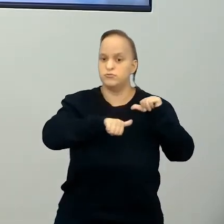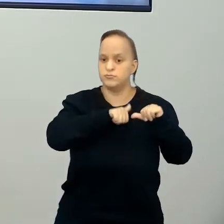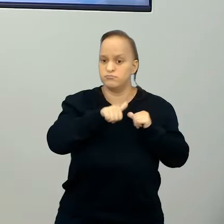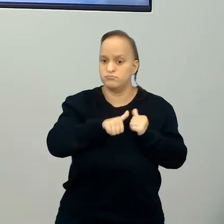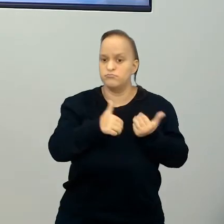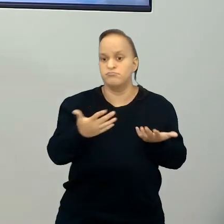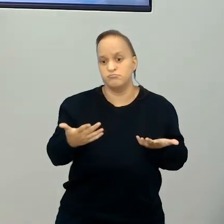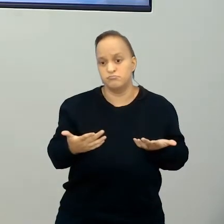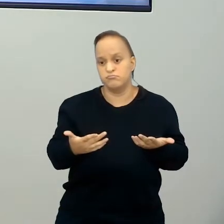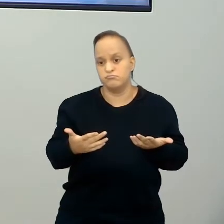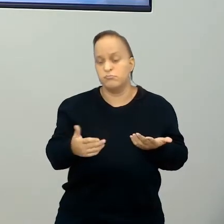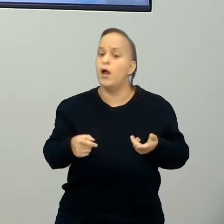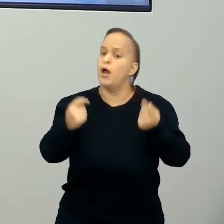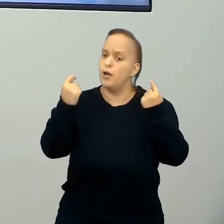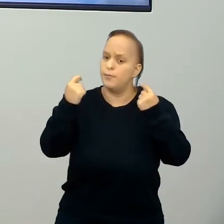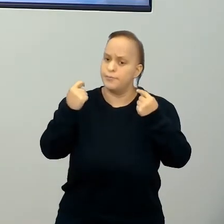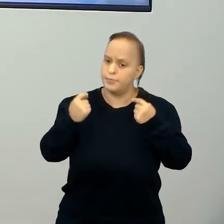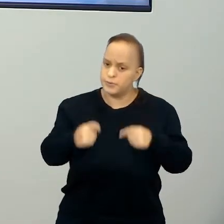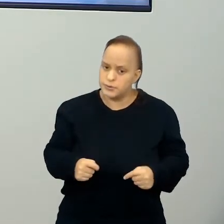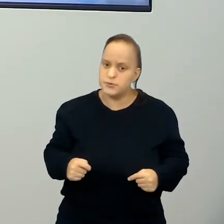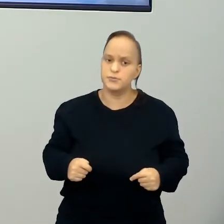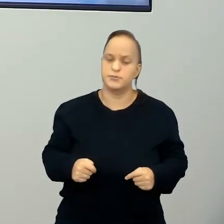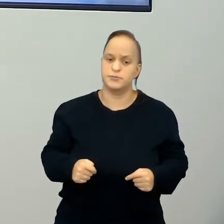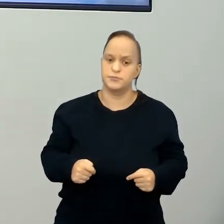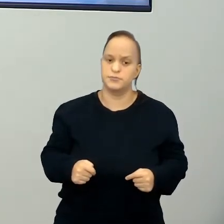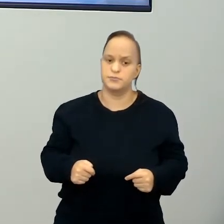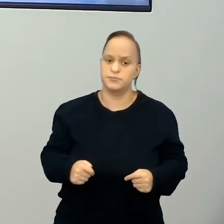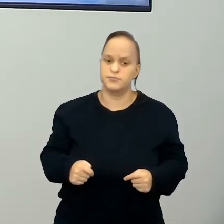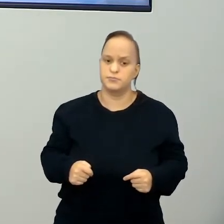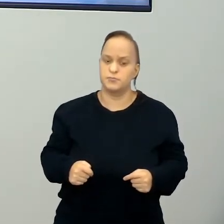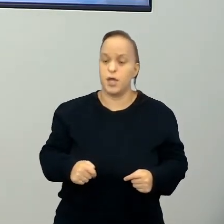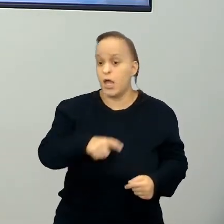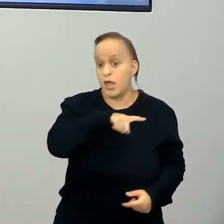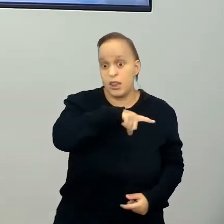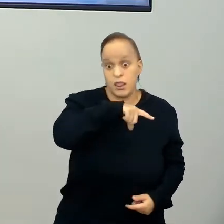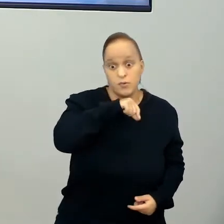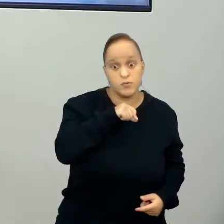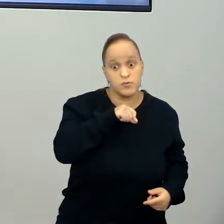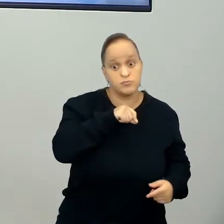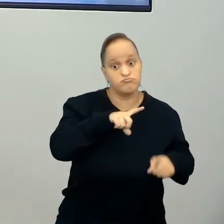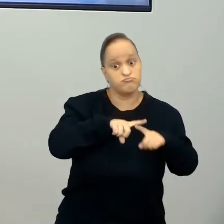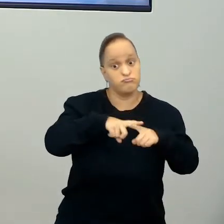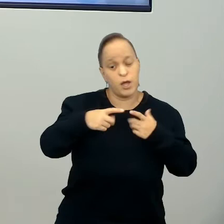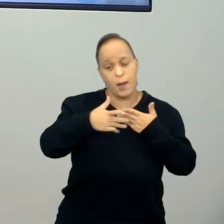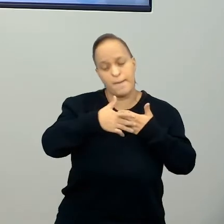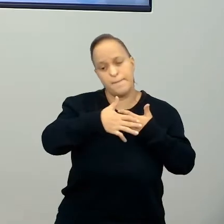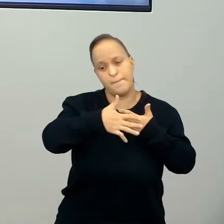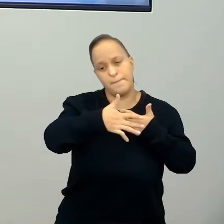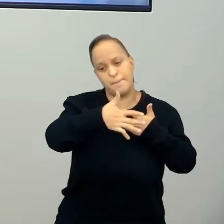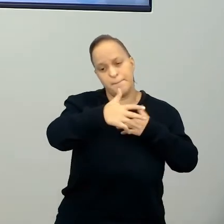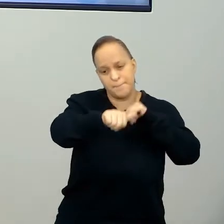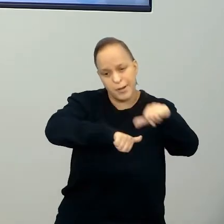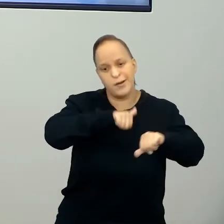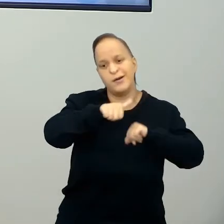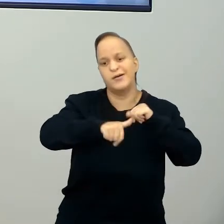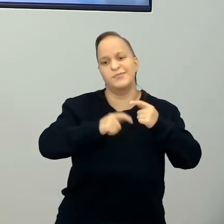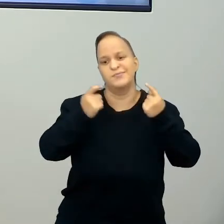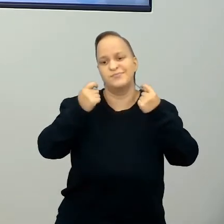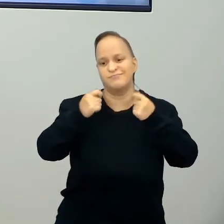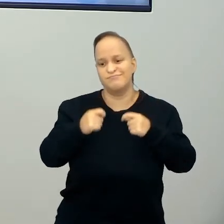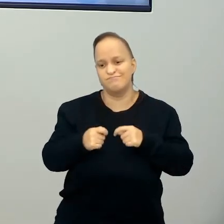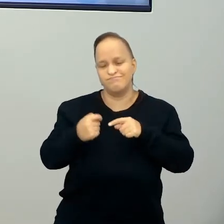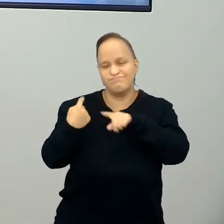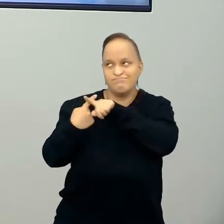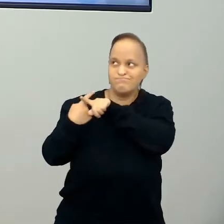biológico não é... A gente não tá... Isso são coisas que a gente não escolhe. Não quer dizer que ao longo do tempo elas não são modificáveis. Mas, olhando para trás, não